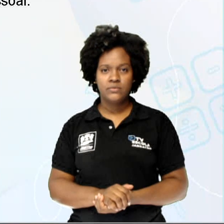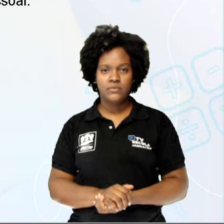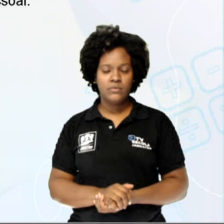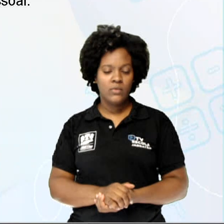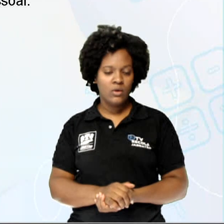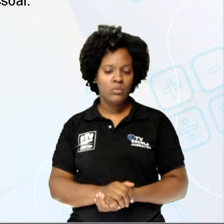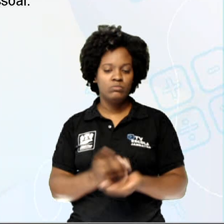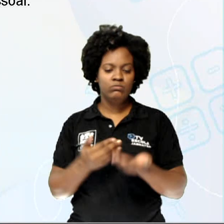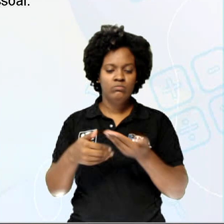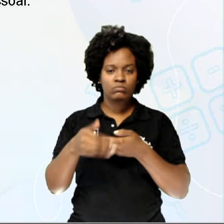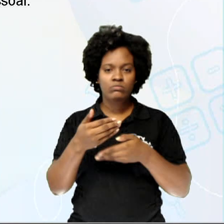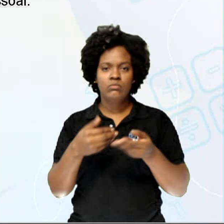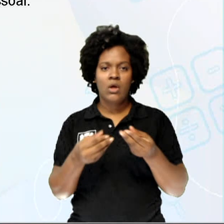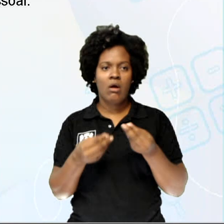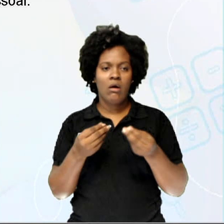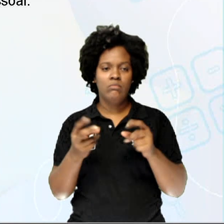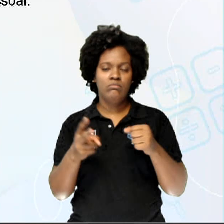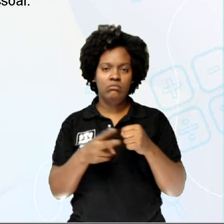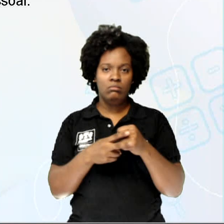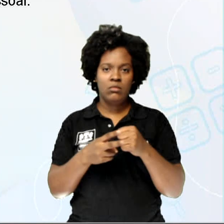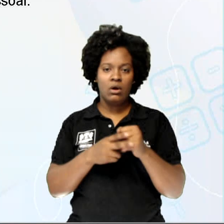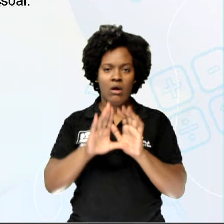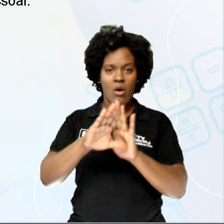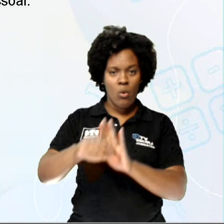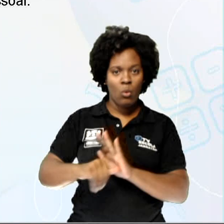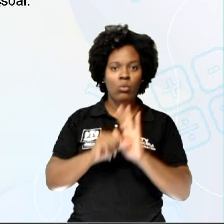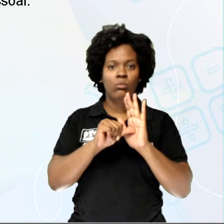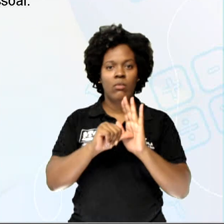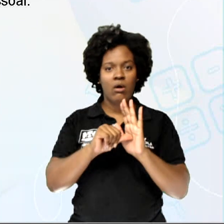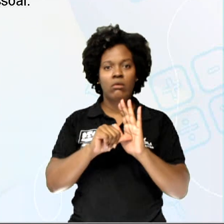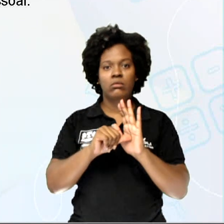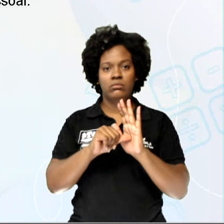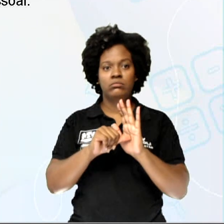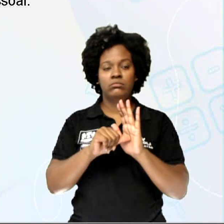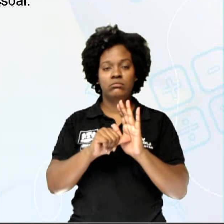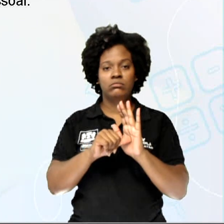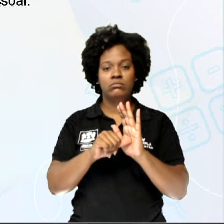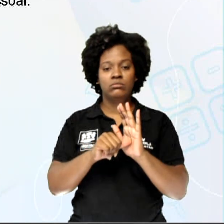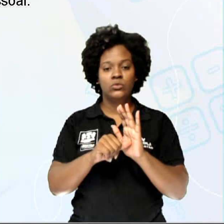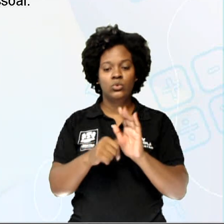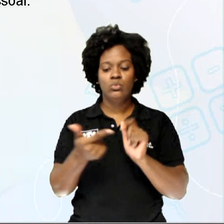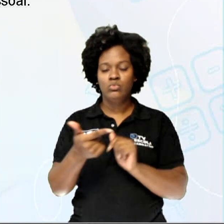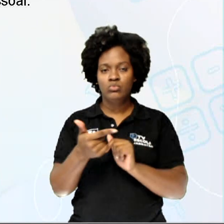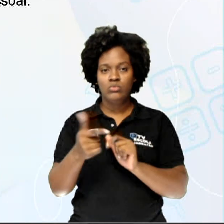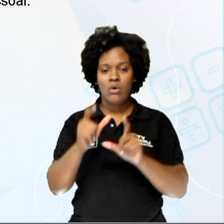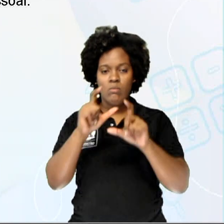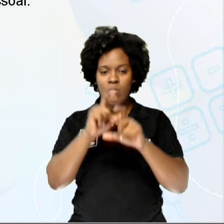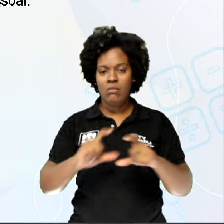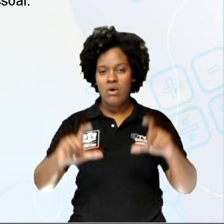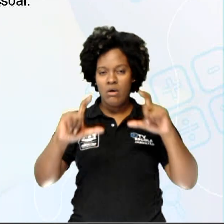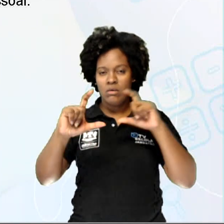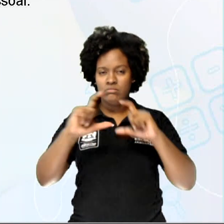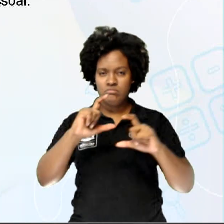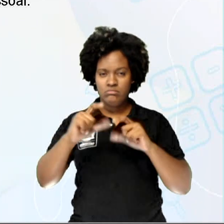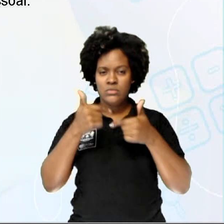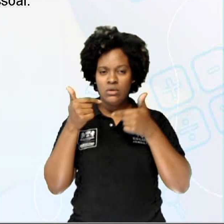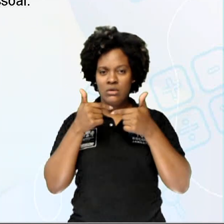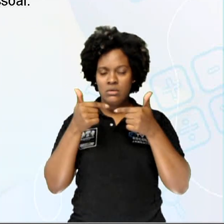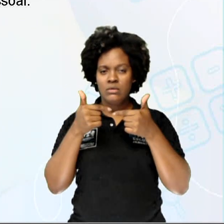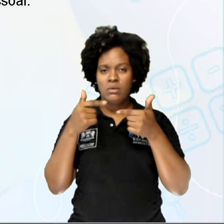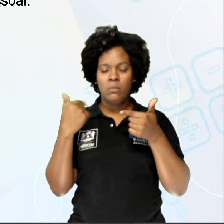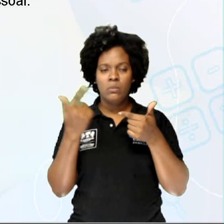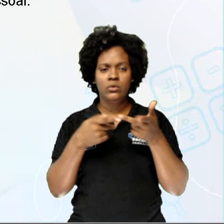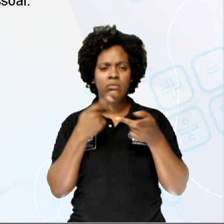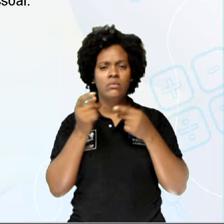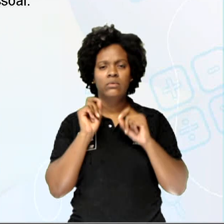diz respeito à forma verbal roubaram, no segundo balão da charge, texto 7, podemos dizer